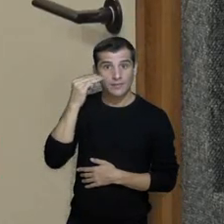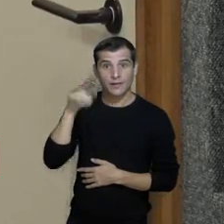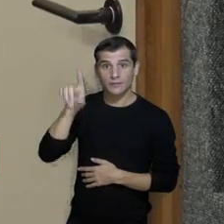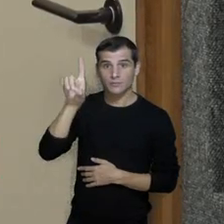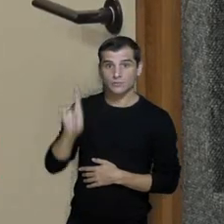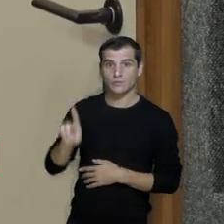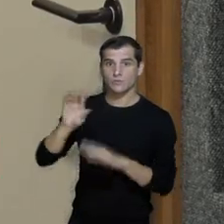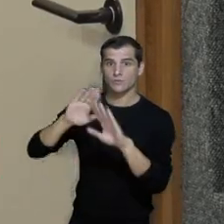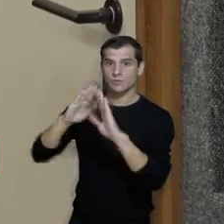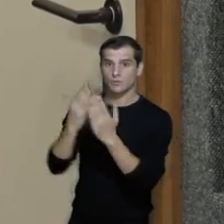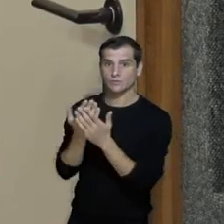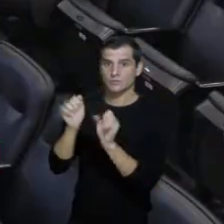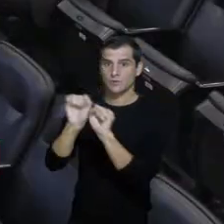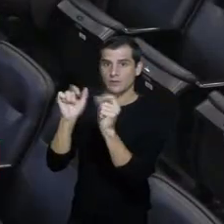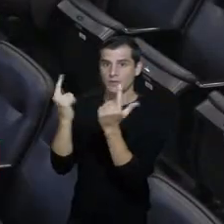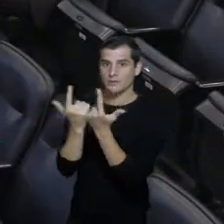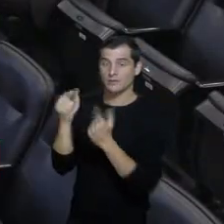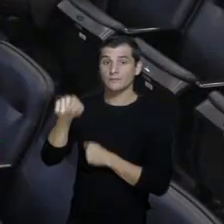evento